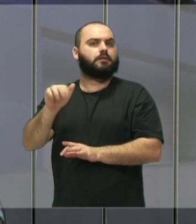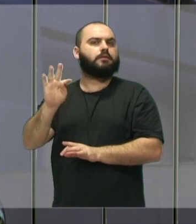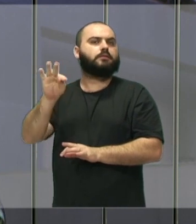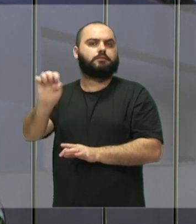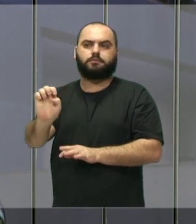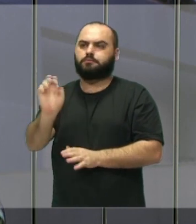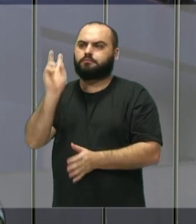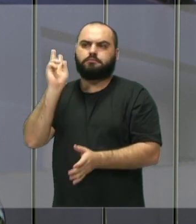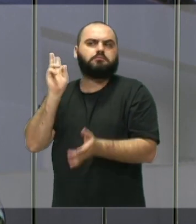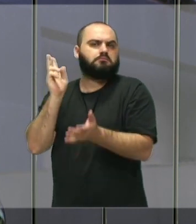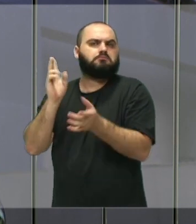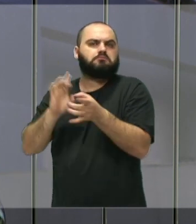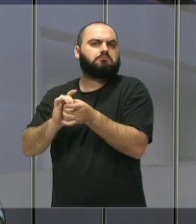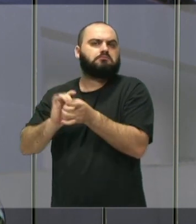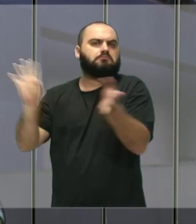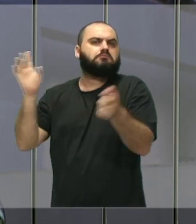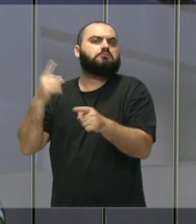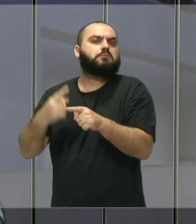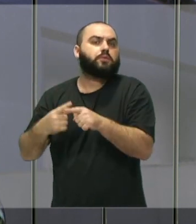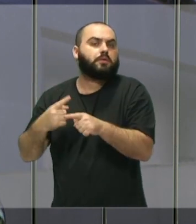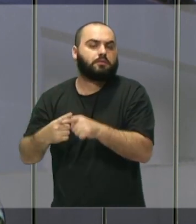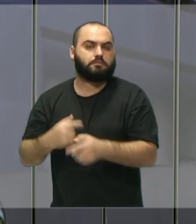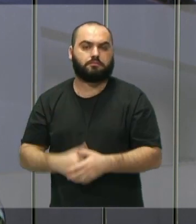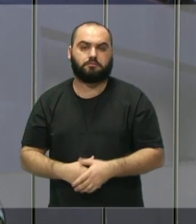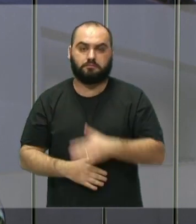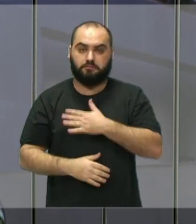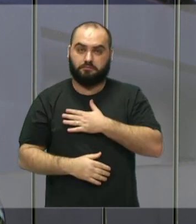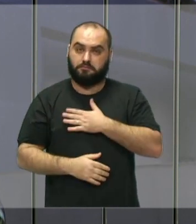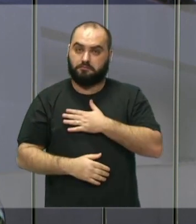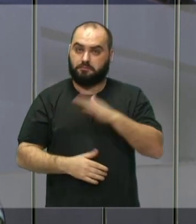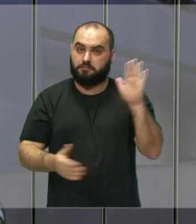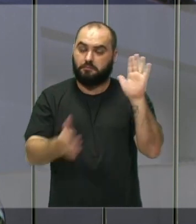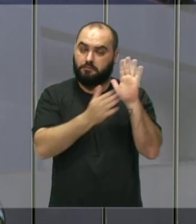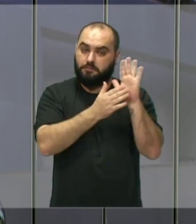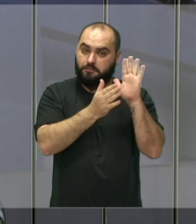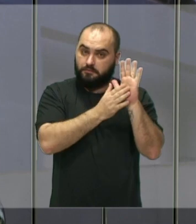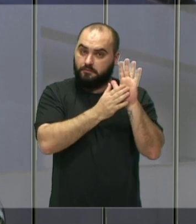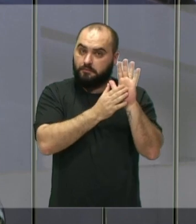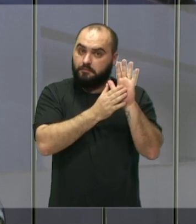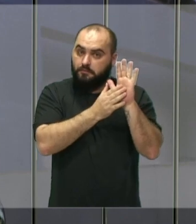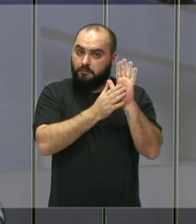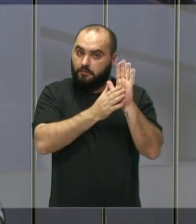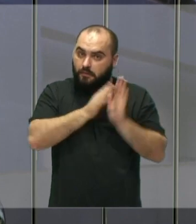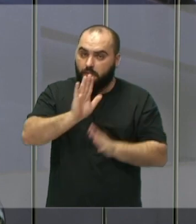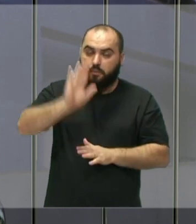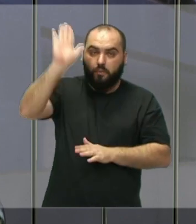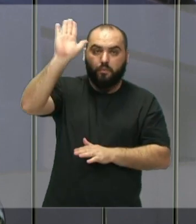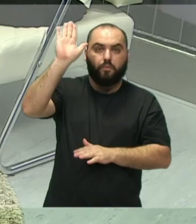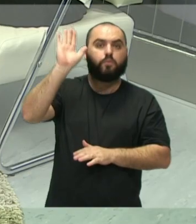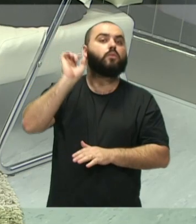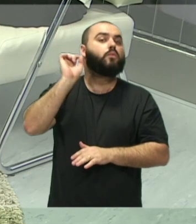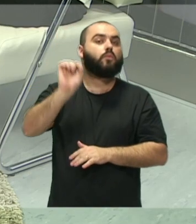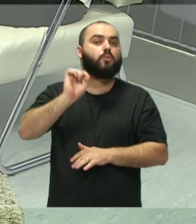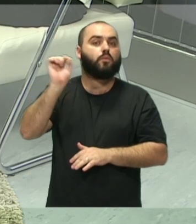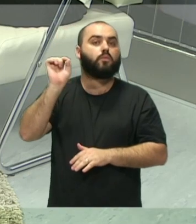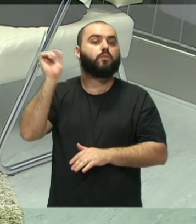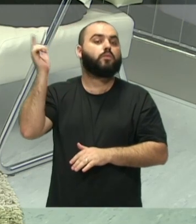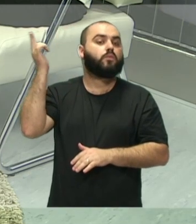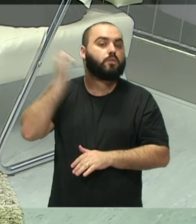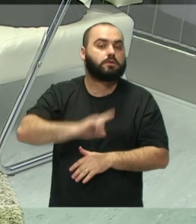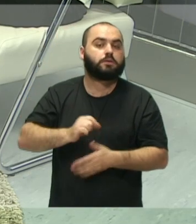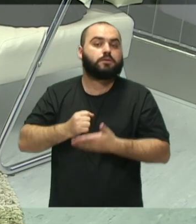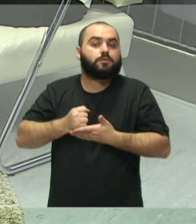isso, porque a minha proposta ao me candidatar foi poder fazer algo mais